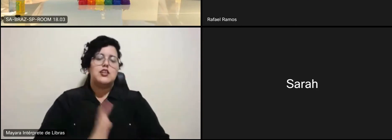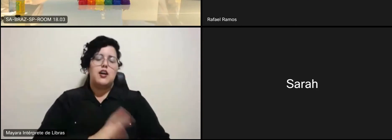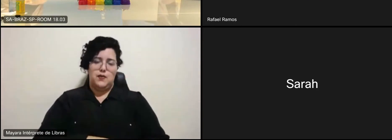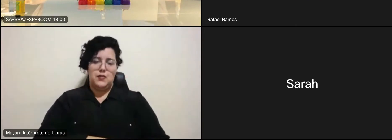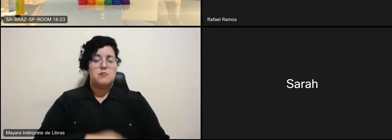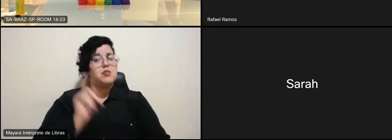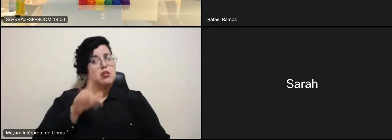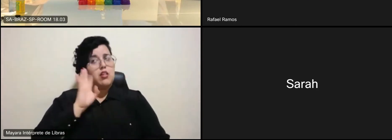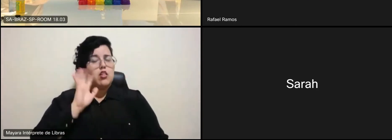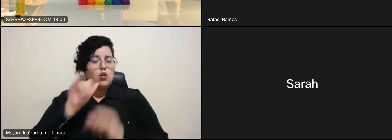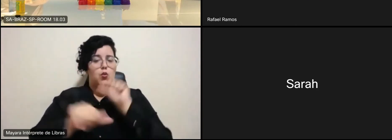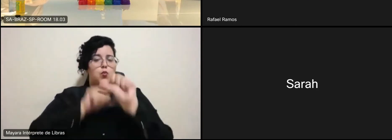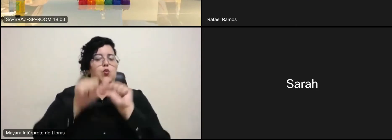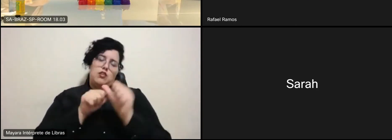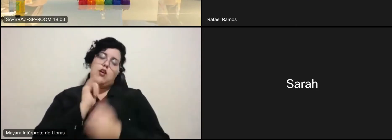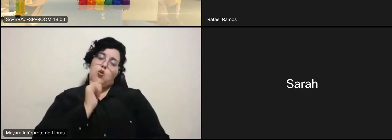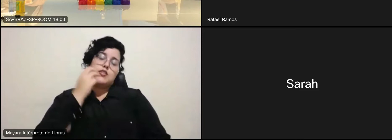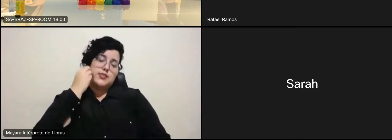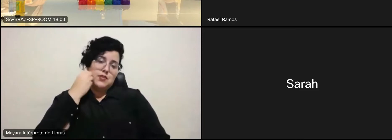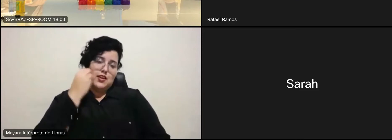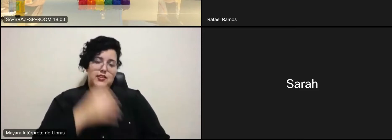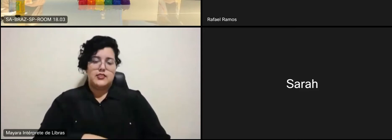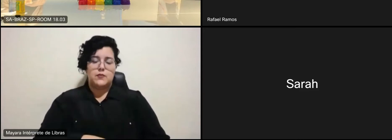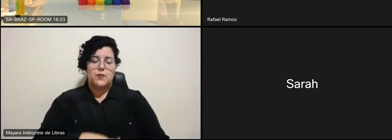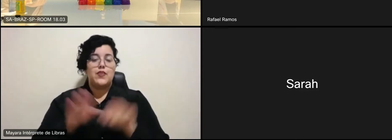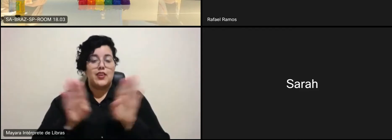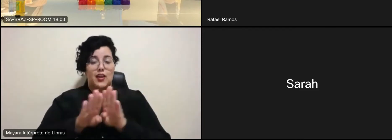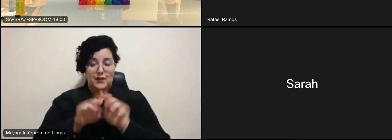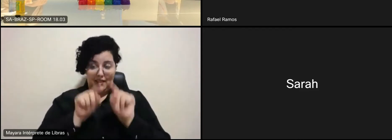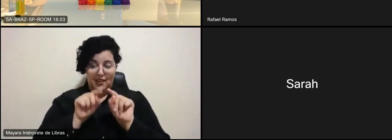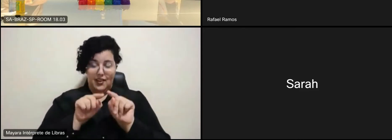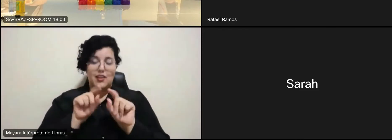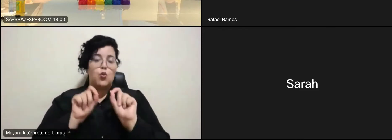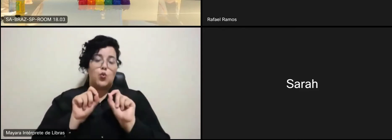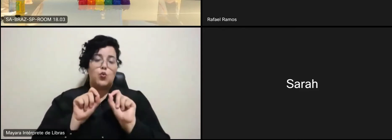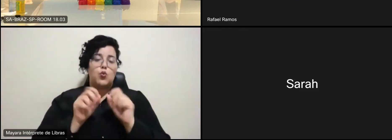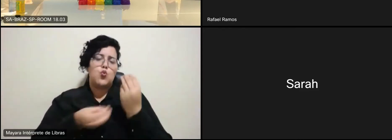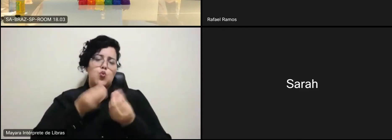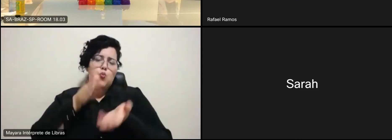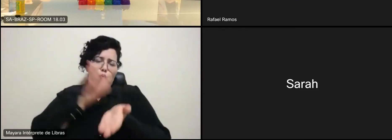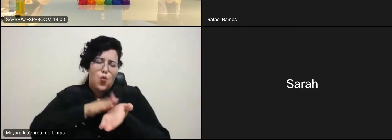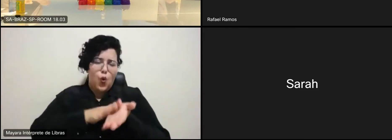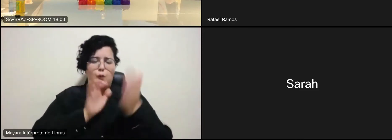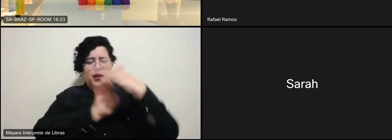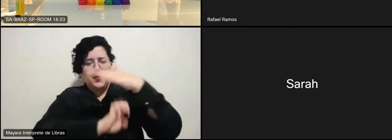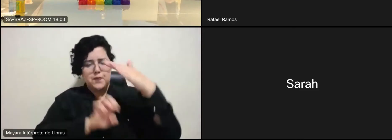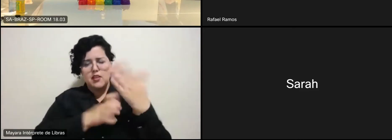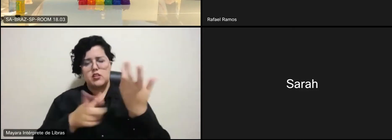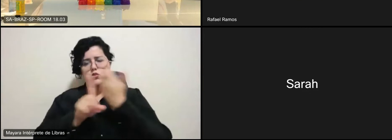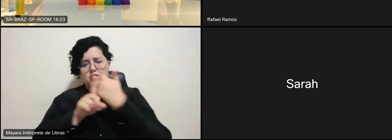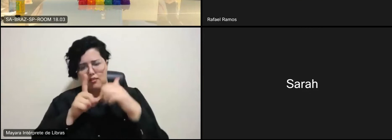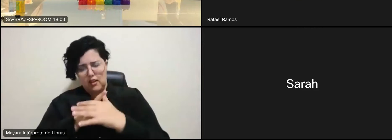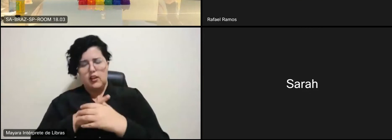muito legal, né, Sim. compartilhar isso. E principalmente essa que é parte da questão de cobrança, e eu